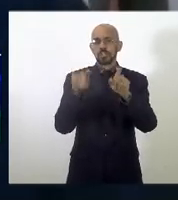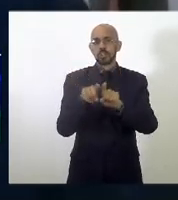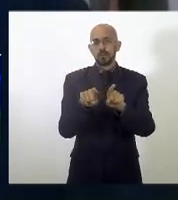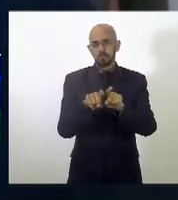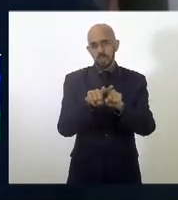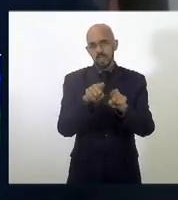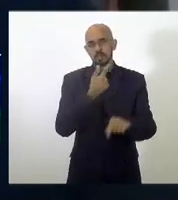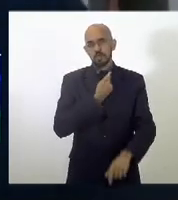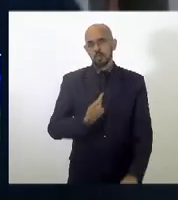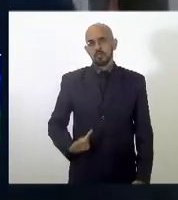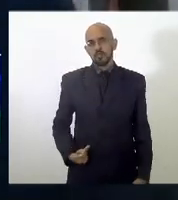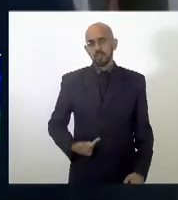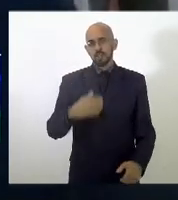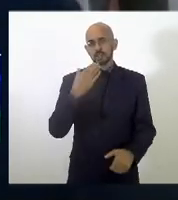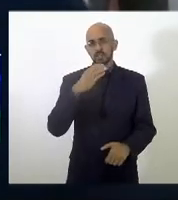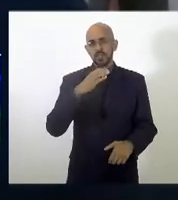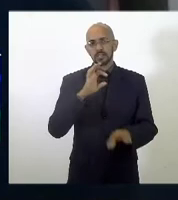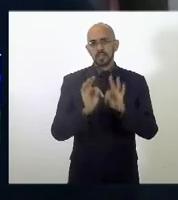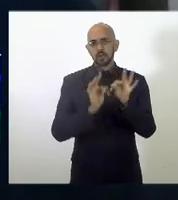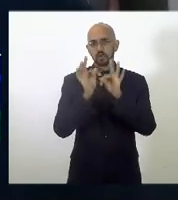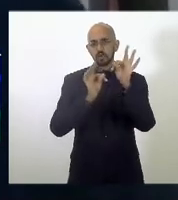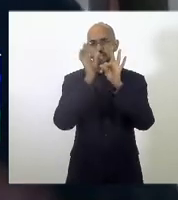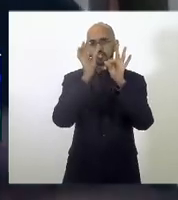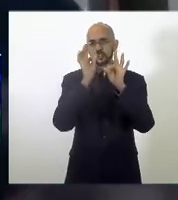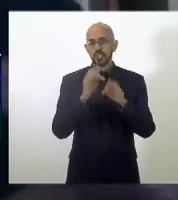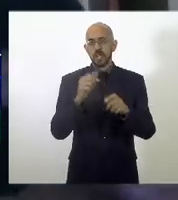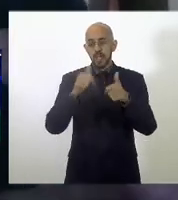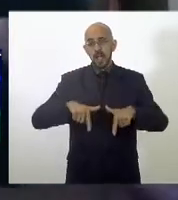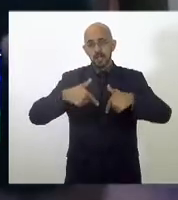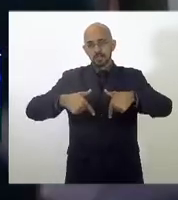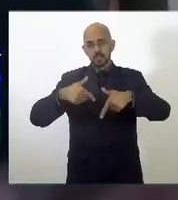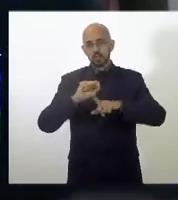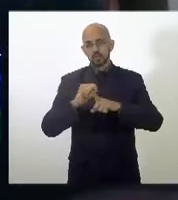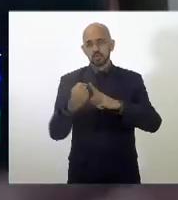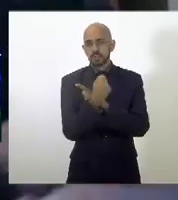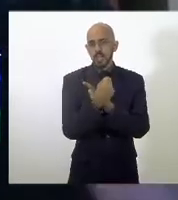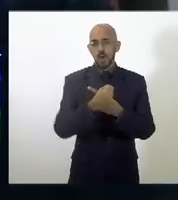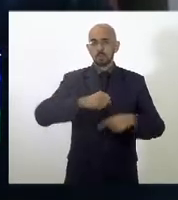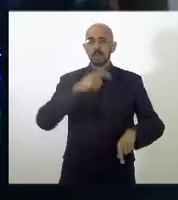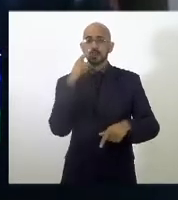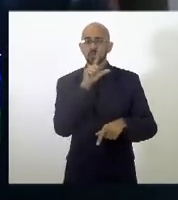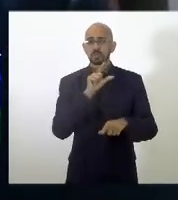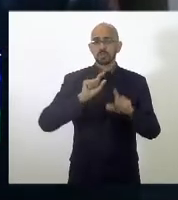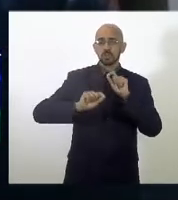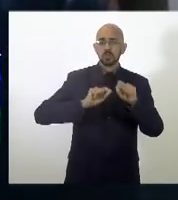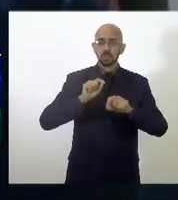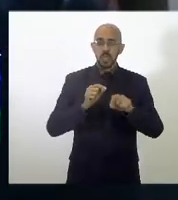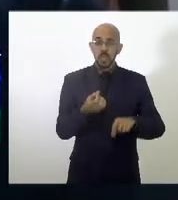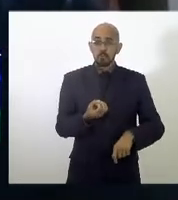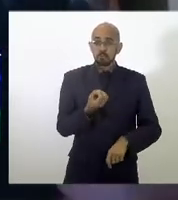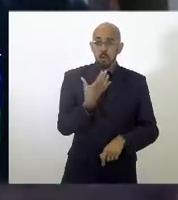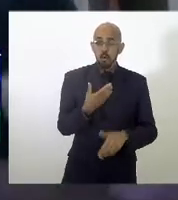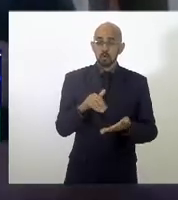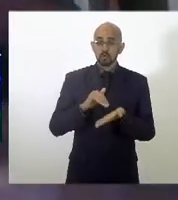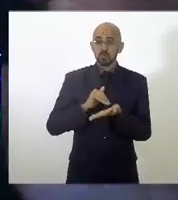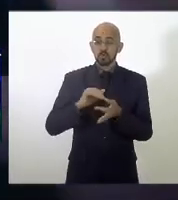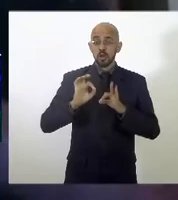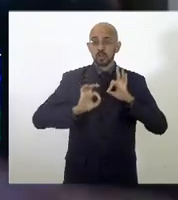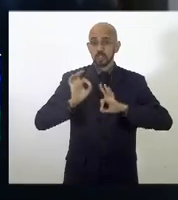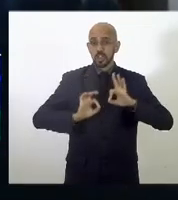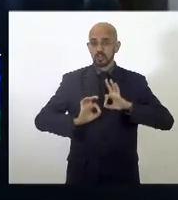governo, da ciência e tecnologia, da ação social, para que haja bons projetos, que